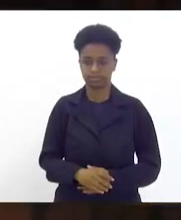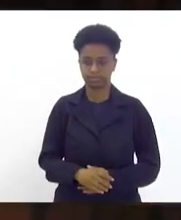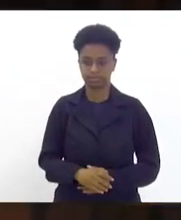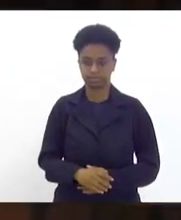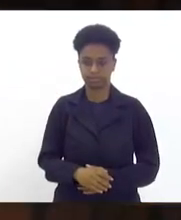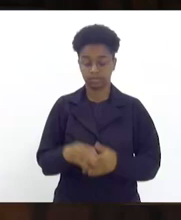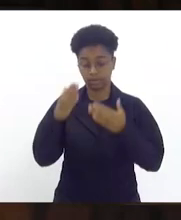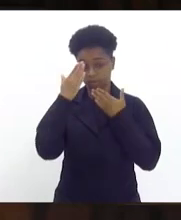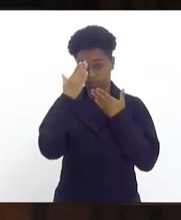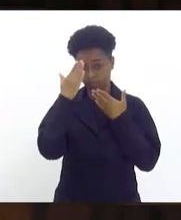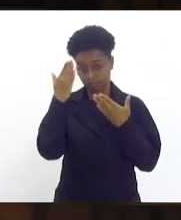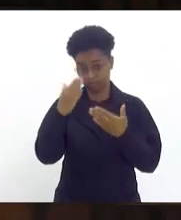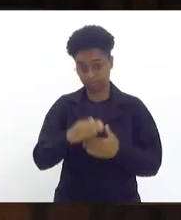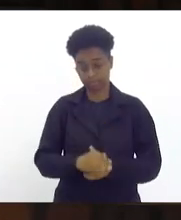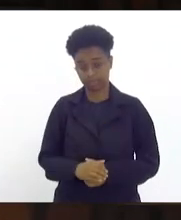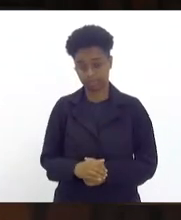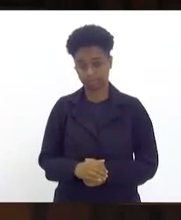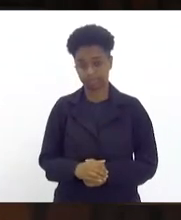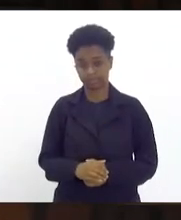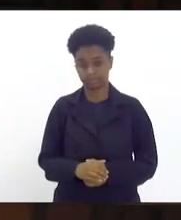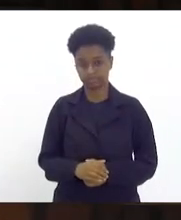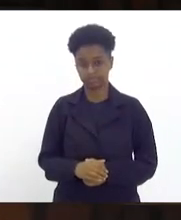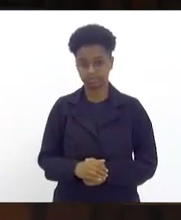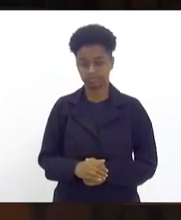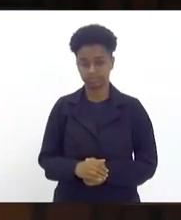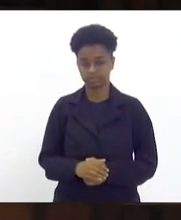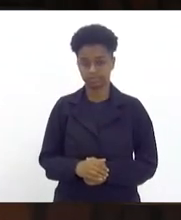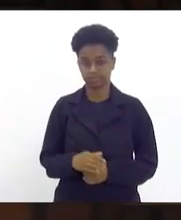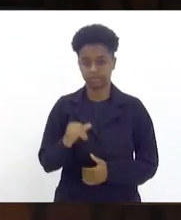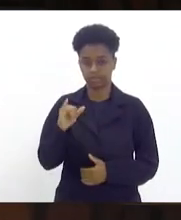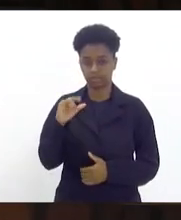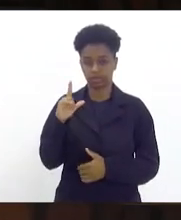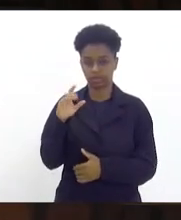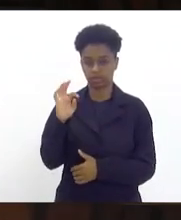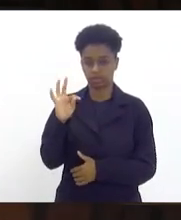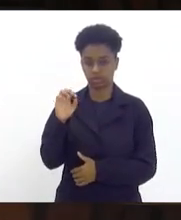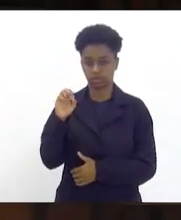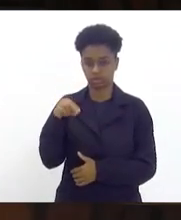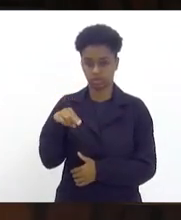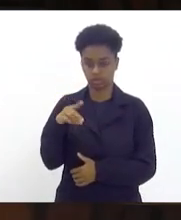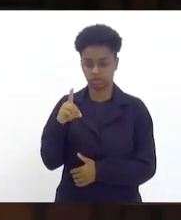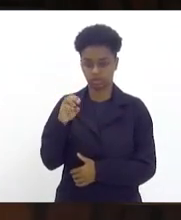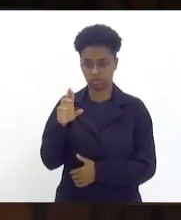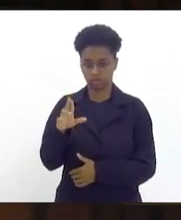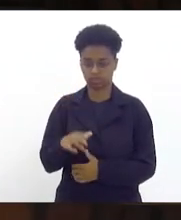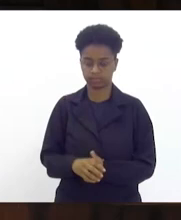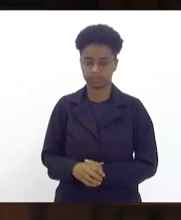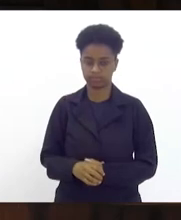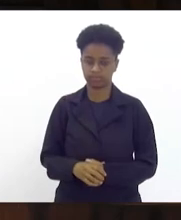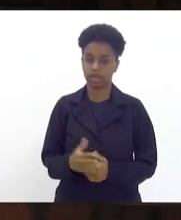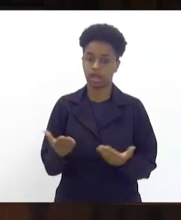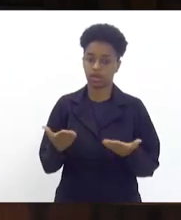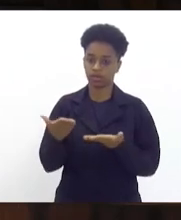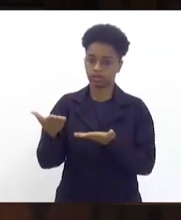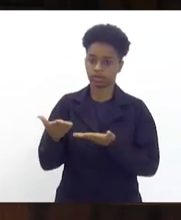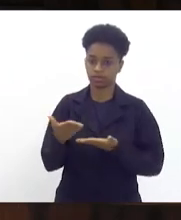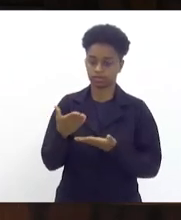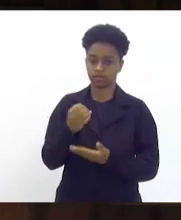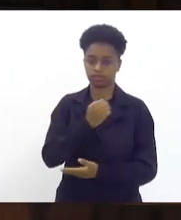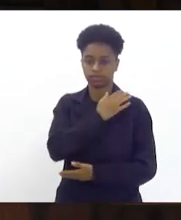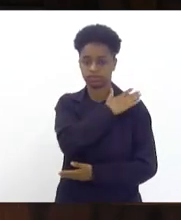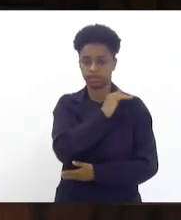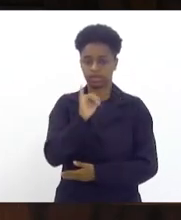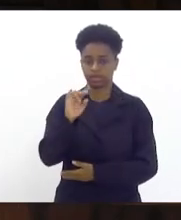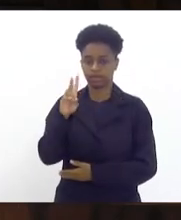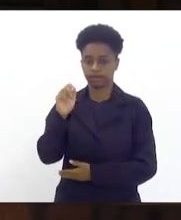Muito obrigado Doutor Hilton passa a palavra agora para o tenente coronel